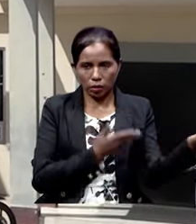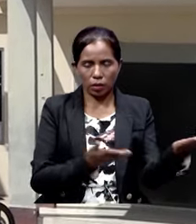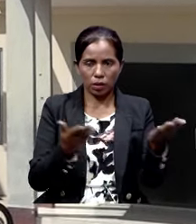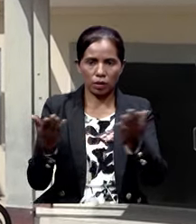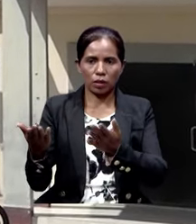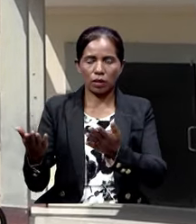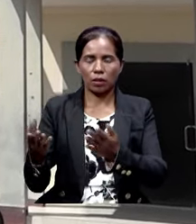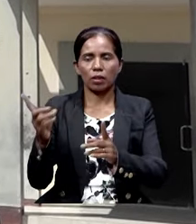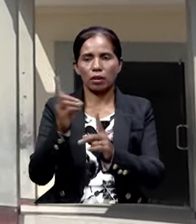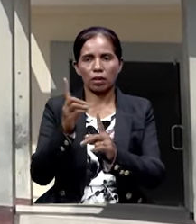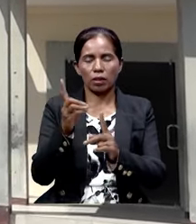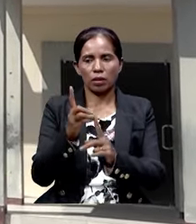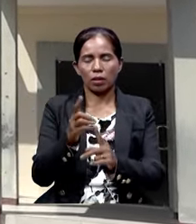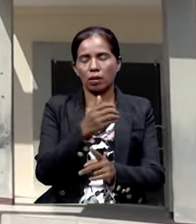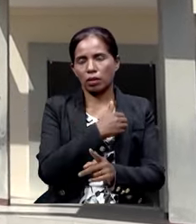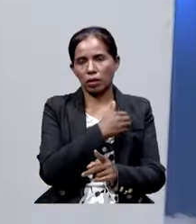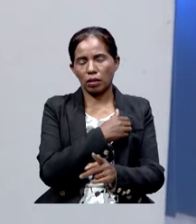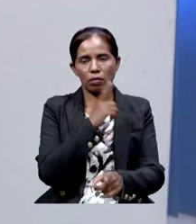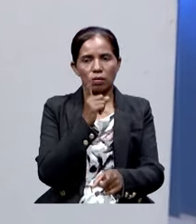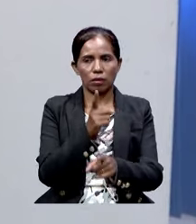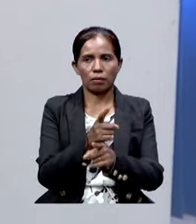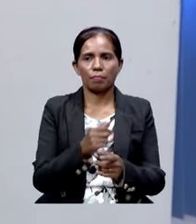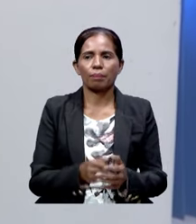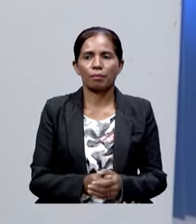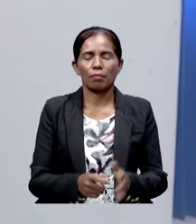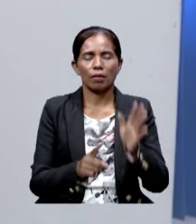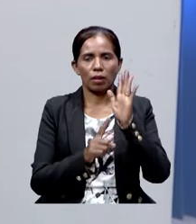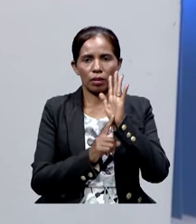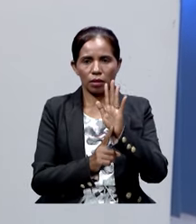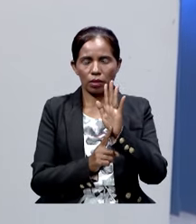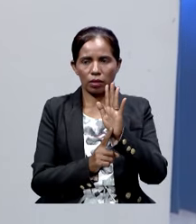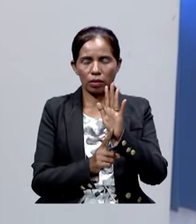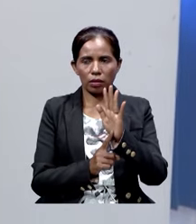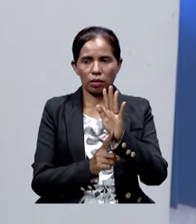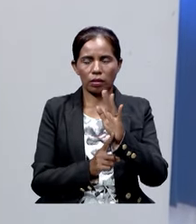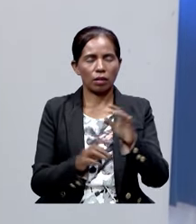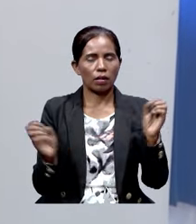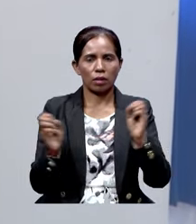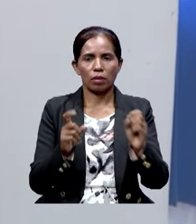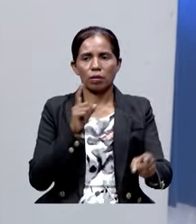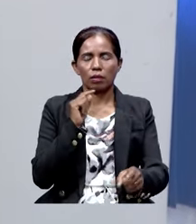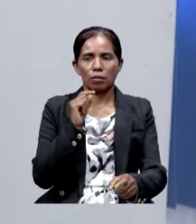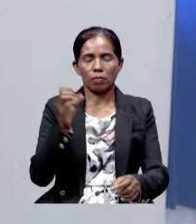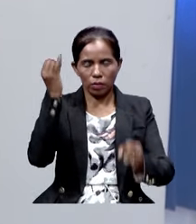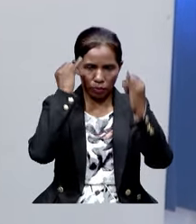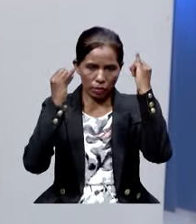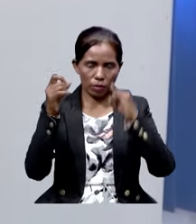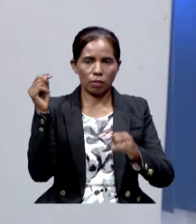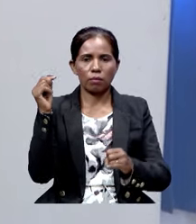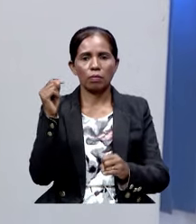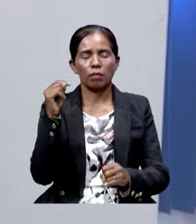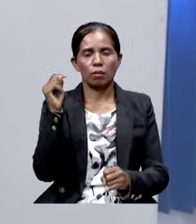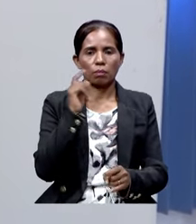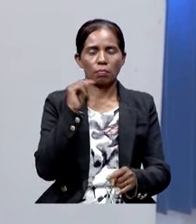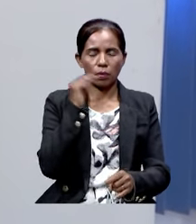e a data nebe indeterminado. Aviso nebe taca saito, né? Laos, informação falsa, informação